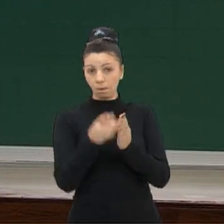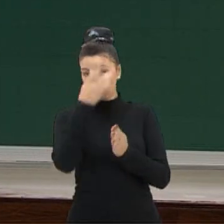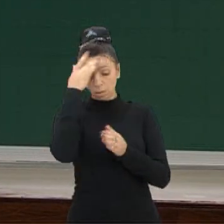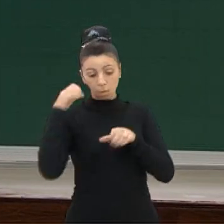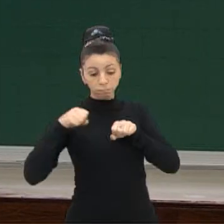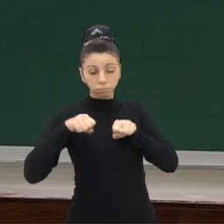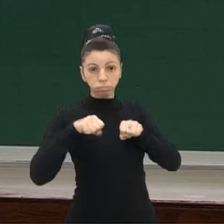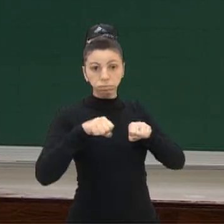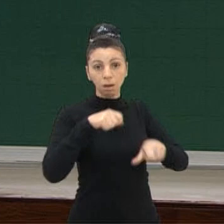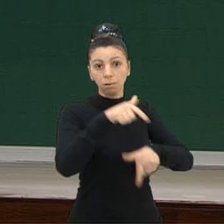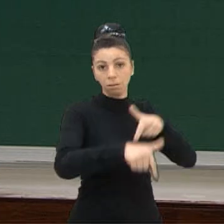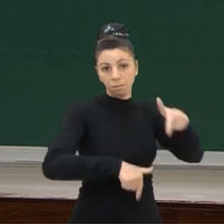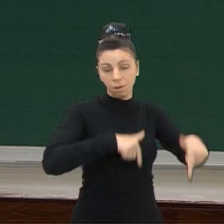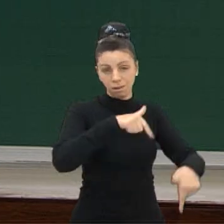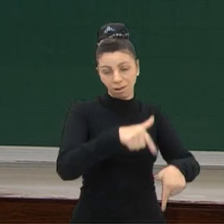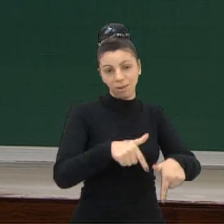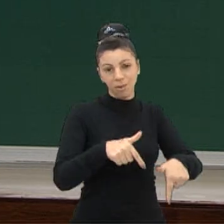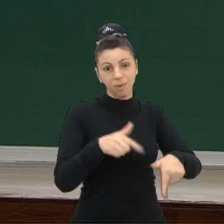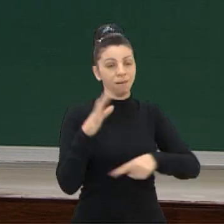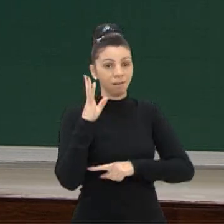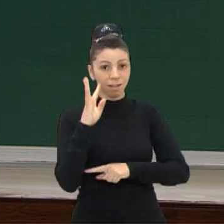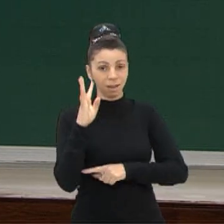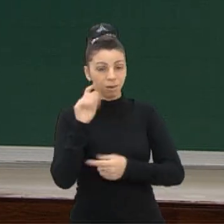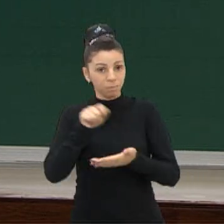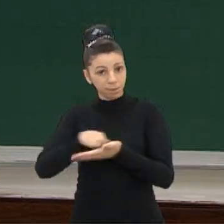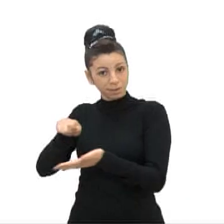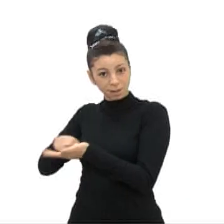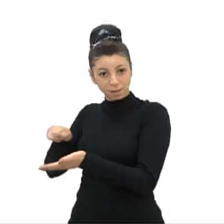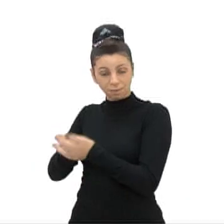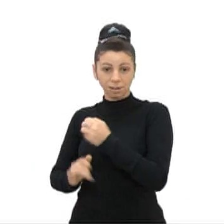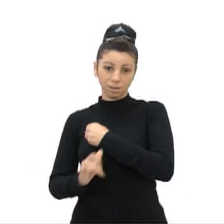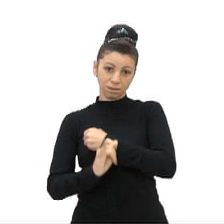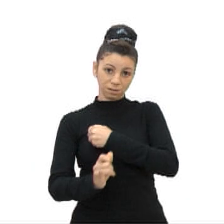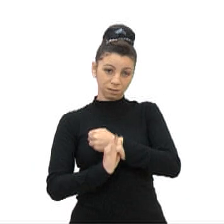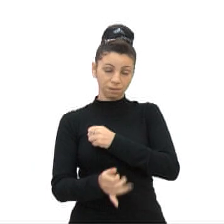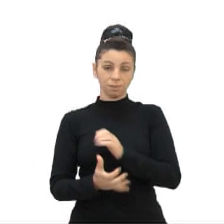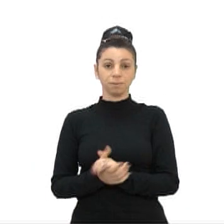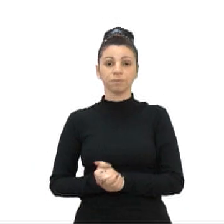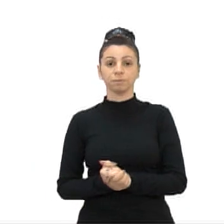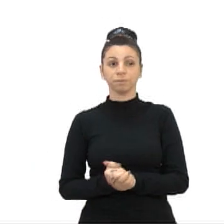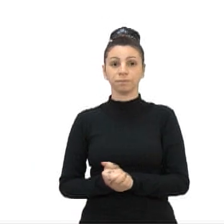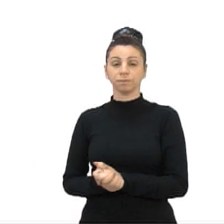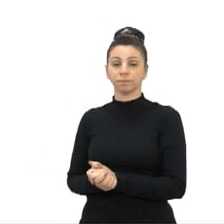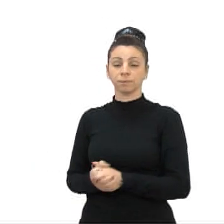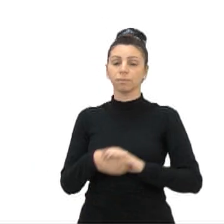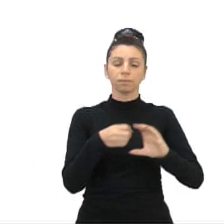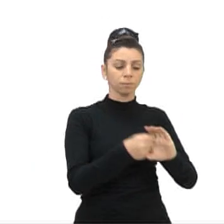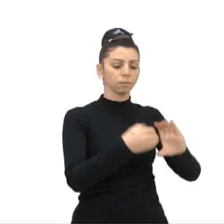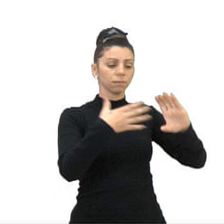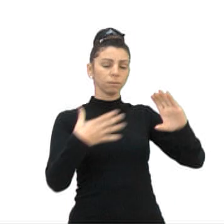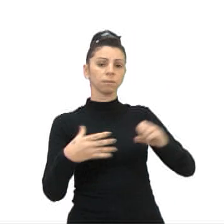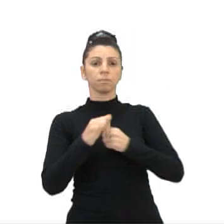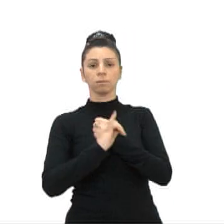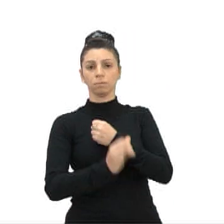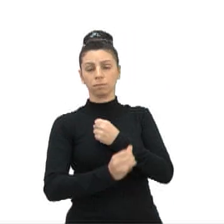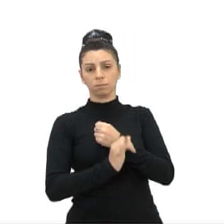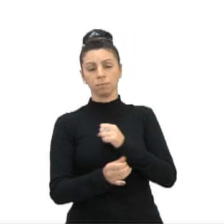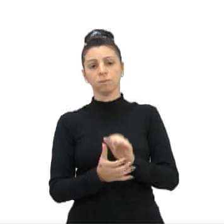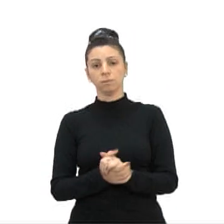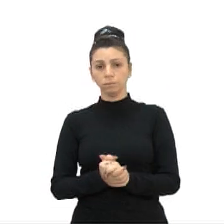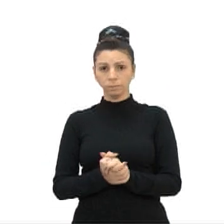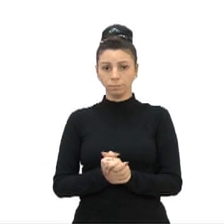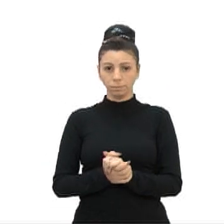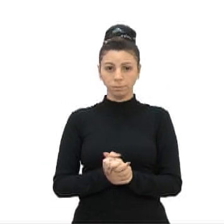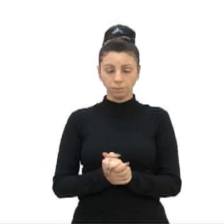esta crônica. Certo? Questão 7 agora. Tendo em vista as características da crônica, identifique uma passagem